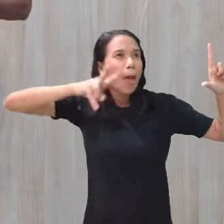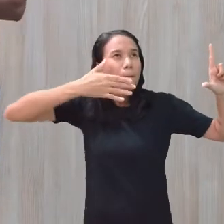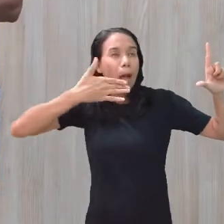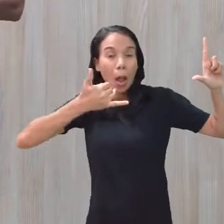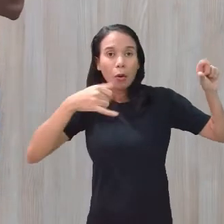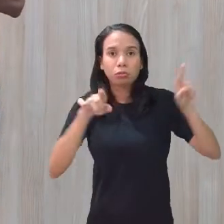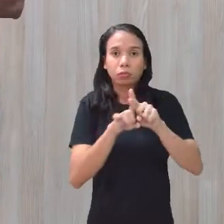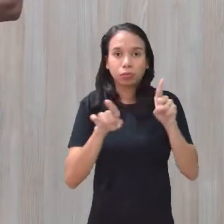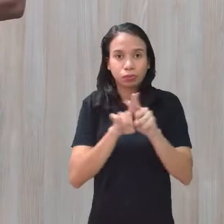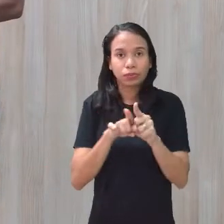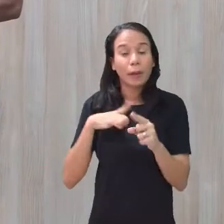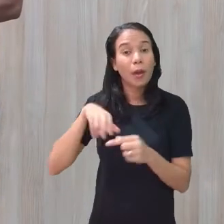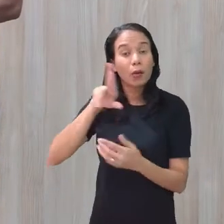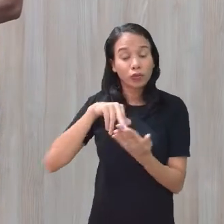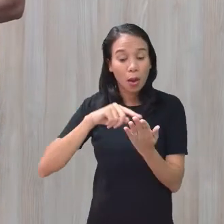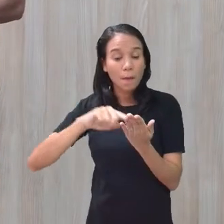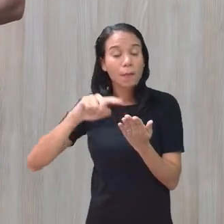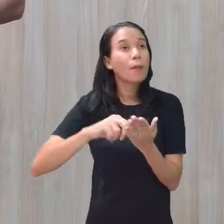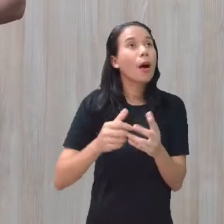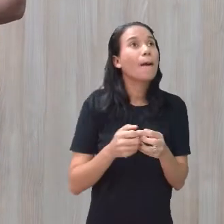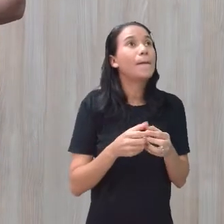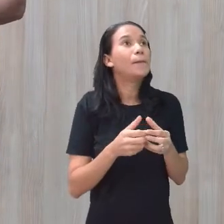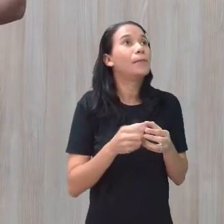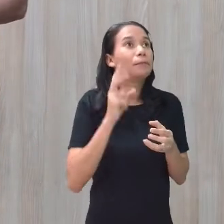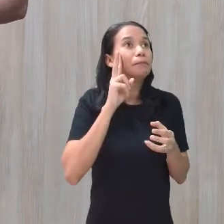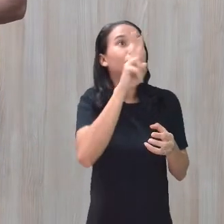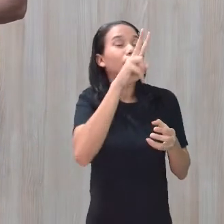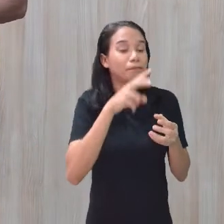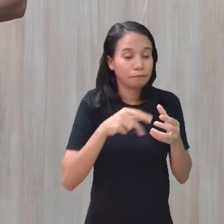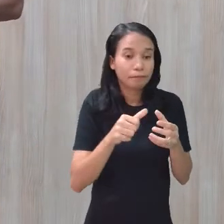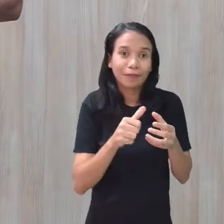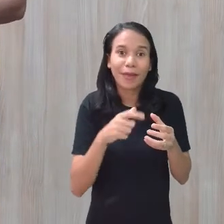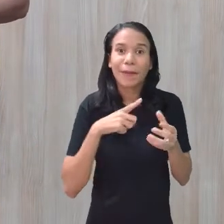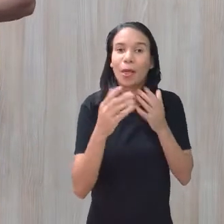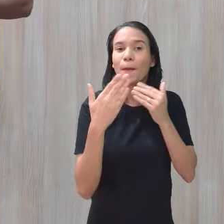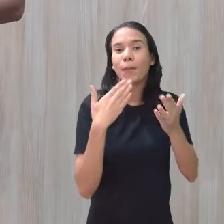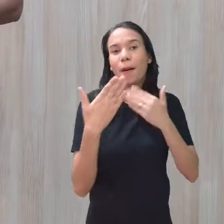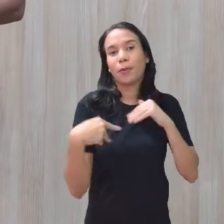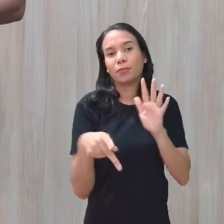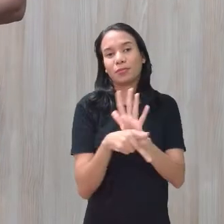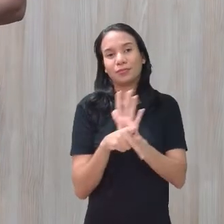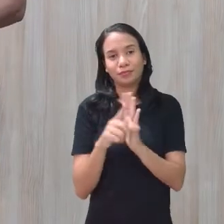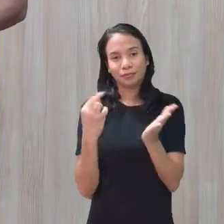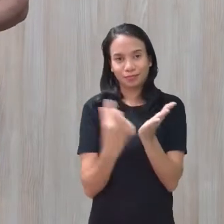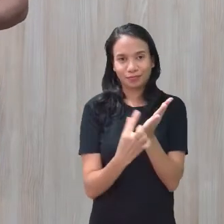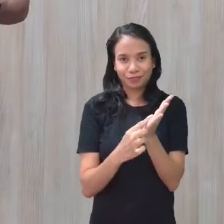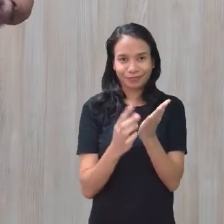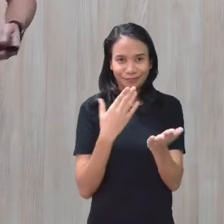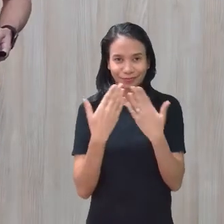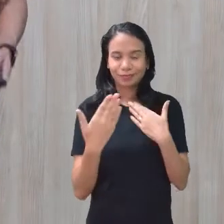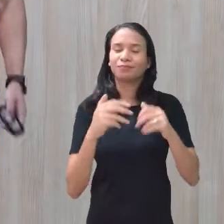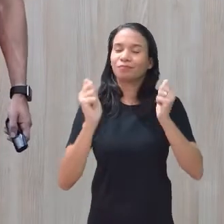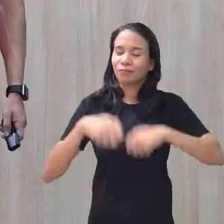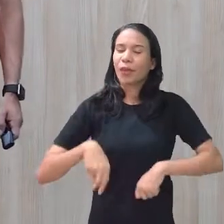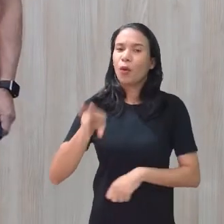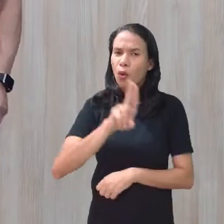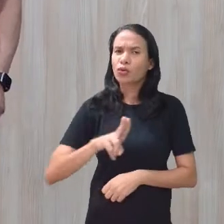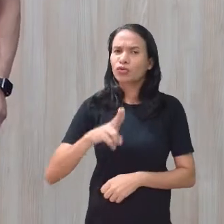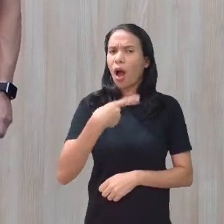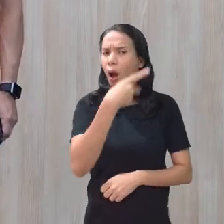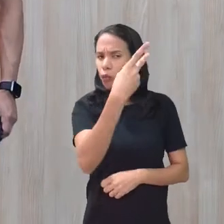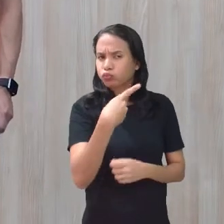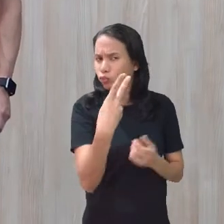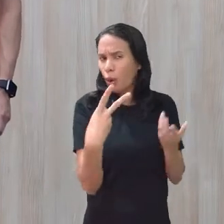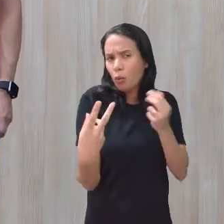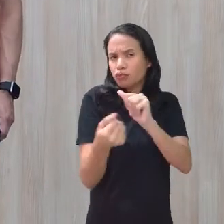tempo logado no aplicativo, acompanhando aí a interação em relação ao chat, certo? Então você pode utilizar também